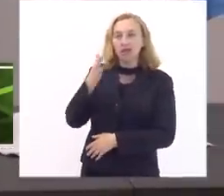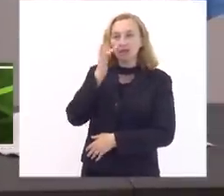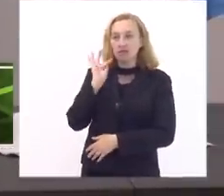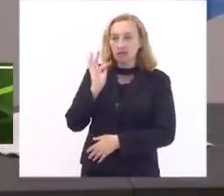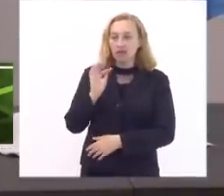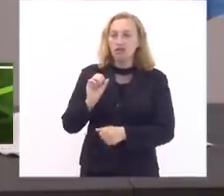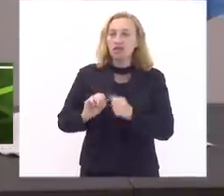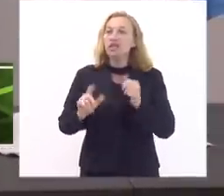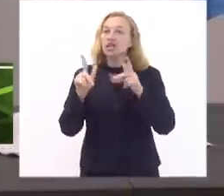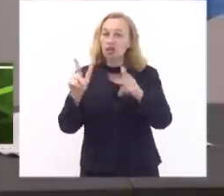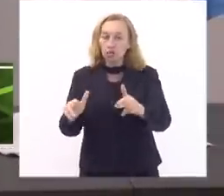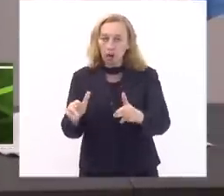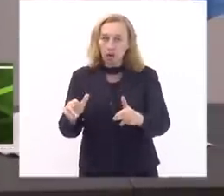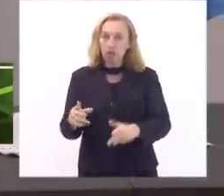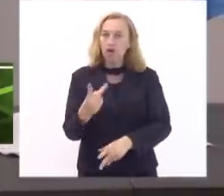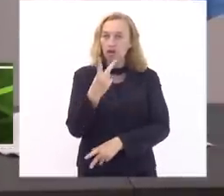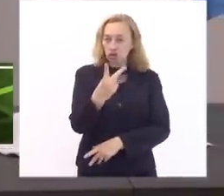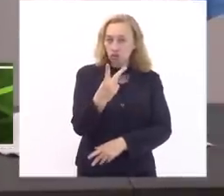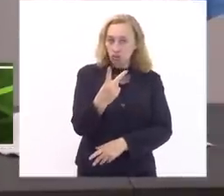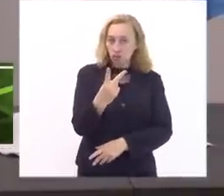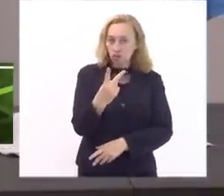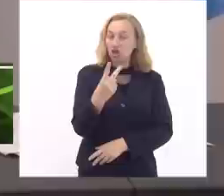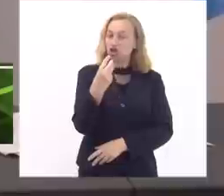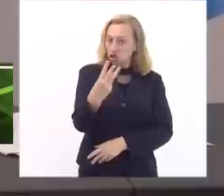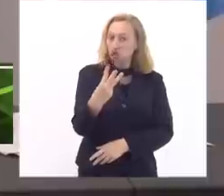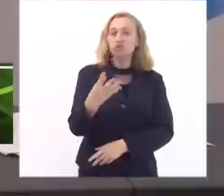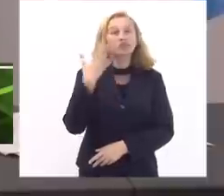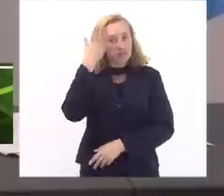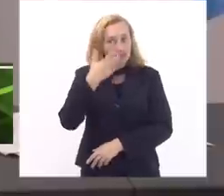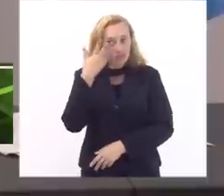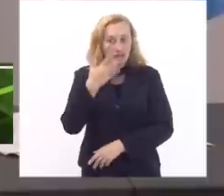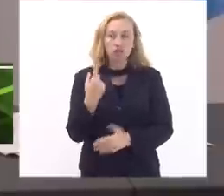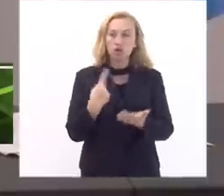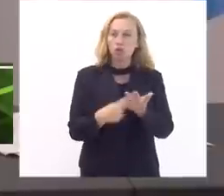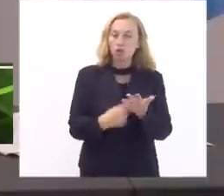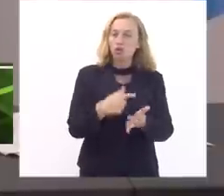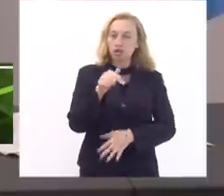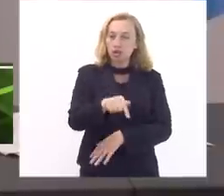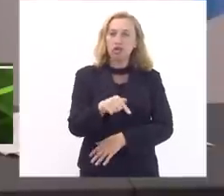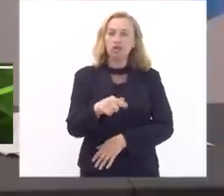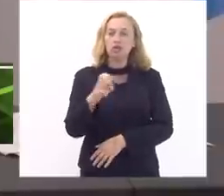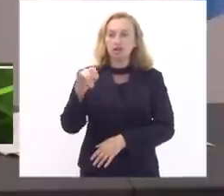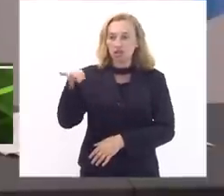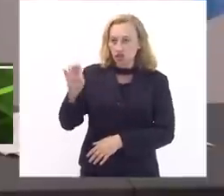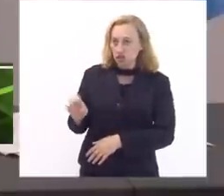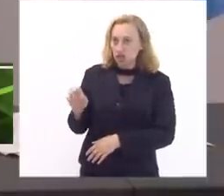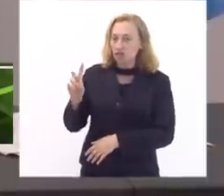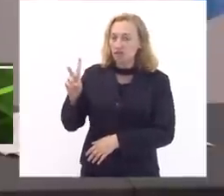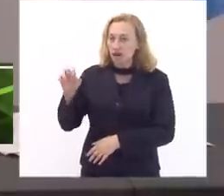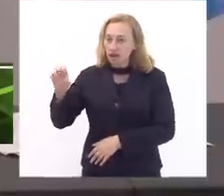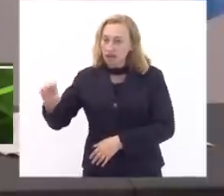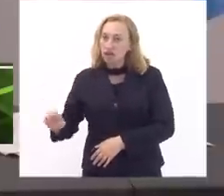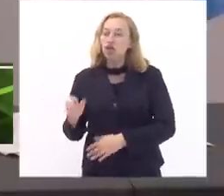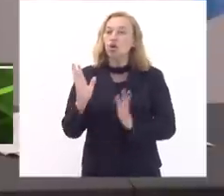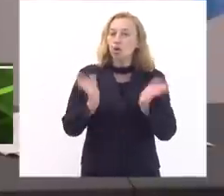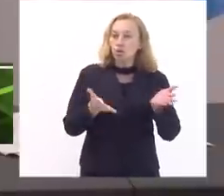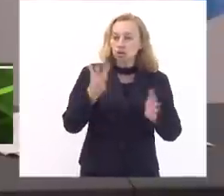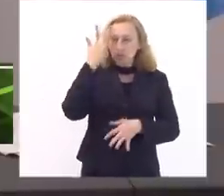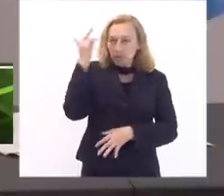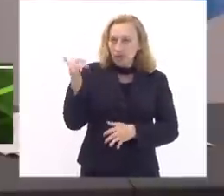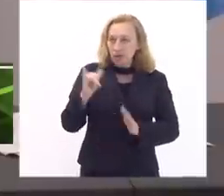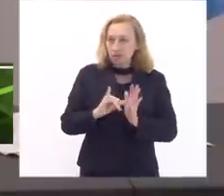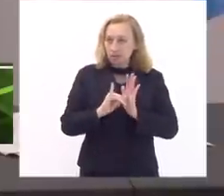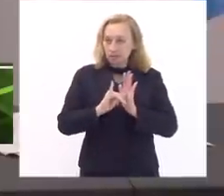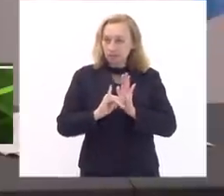coisa das outras 3 mensagens. É o acordo aqui com o Alexandre Valle, ele ainda hoje ou amanhã publica o grupo de